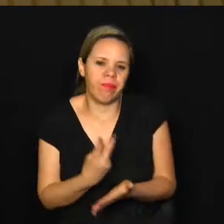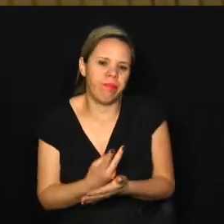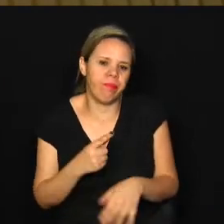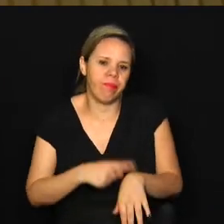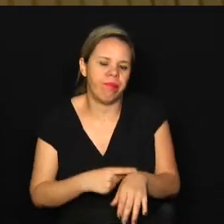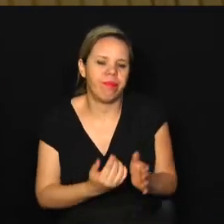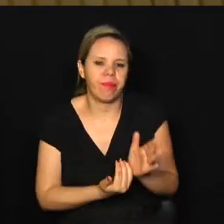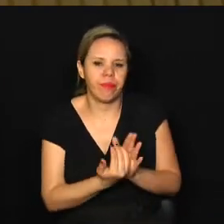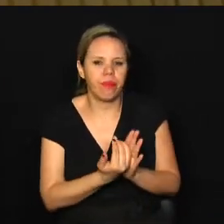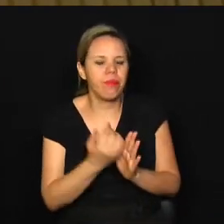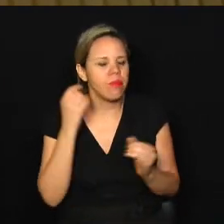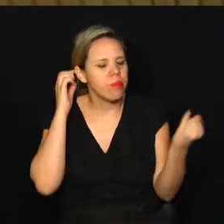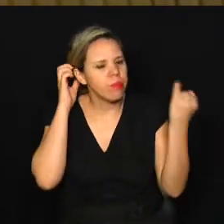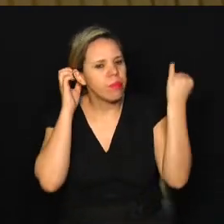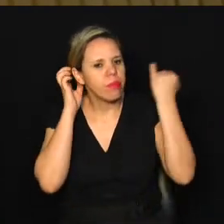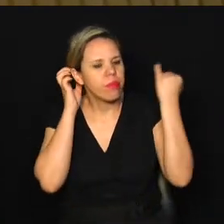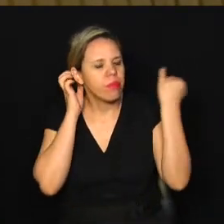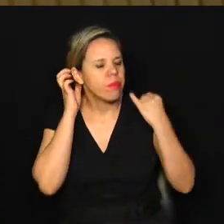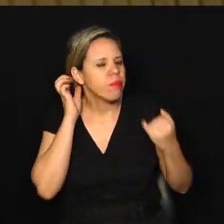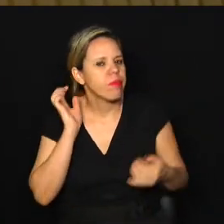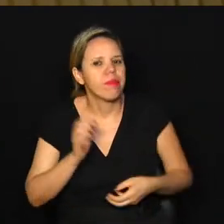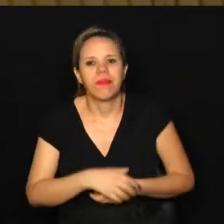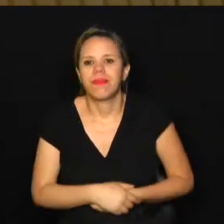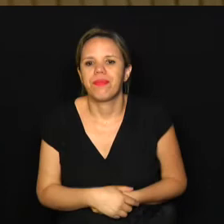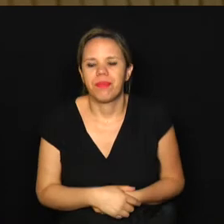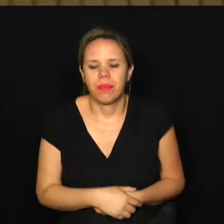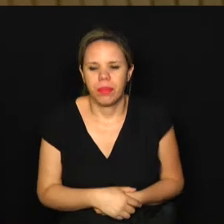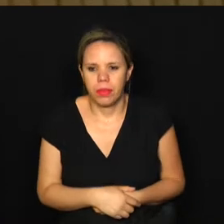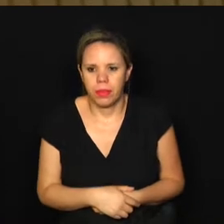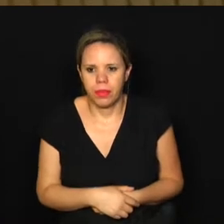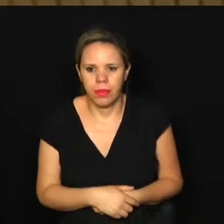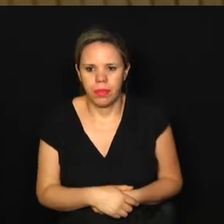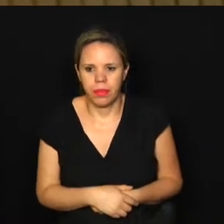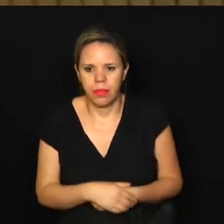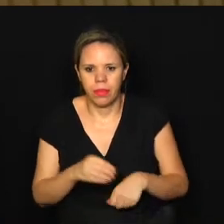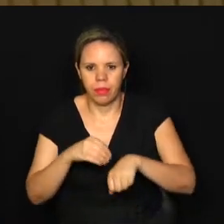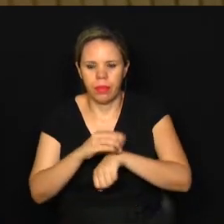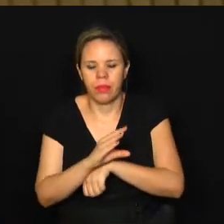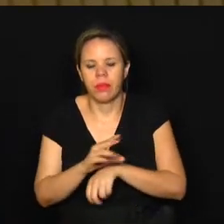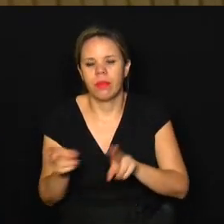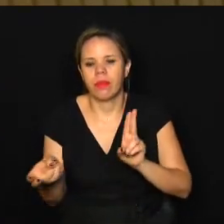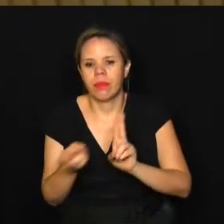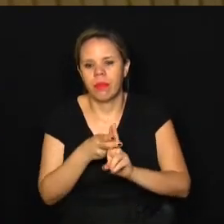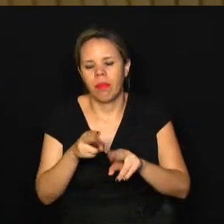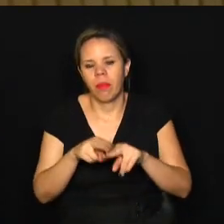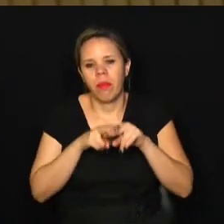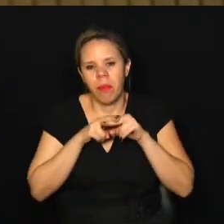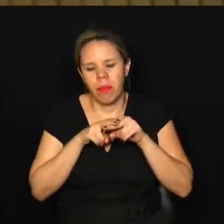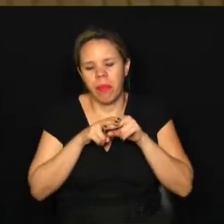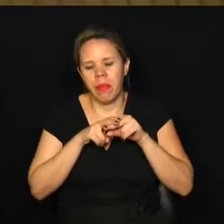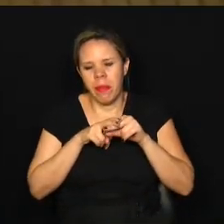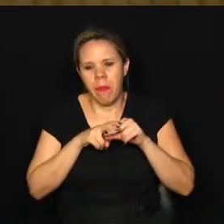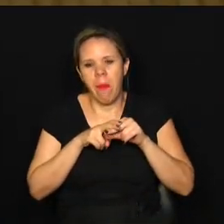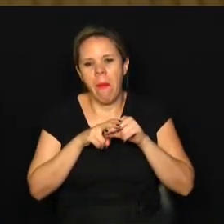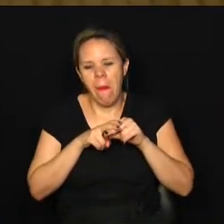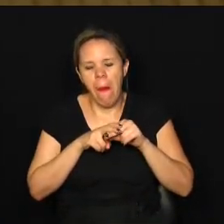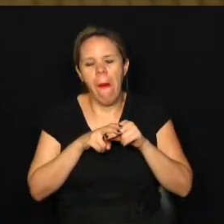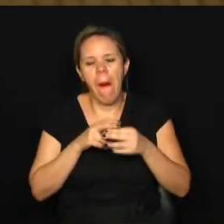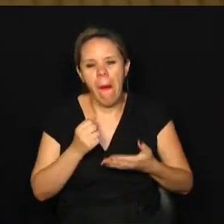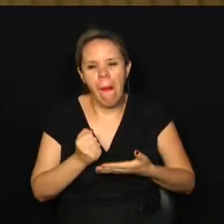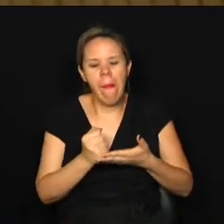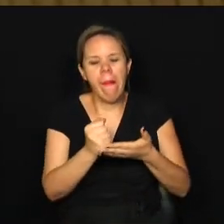acréscimo significativo em relação à transferência do SUS por conta do auxílio